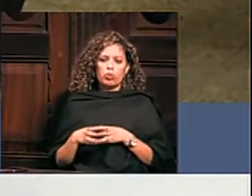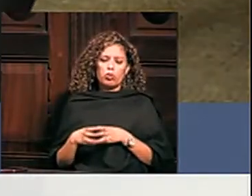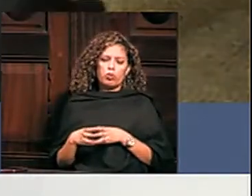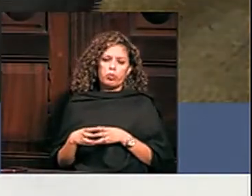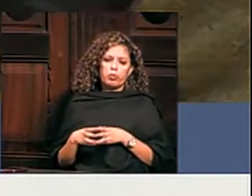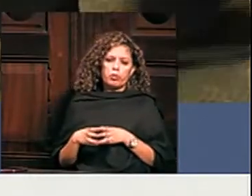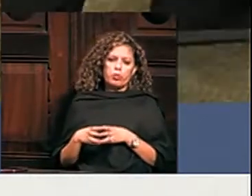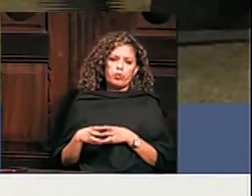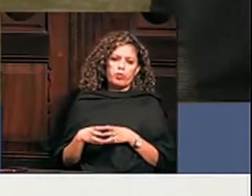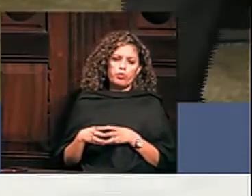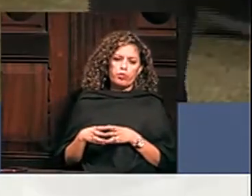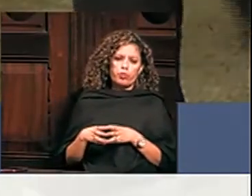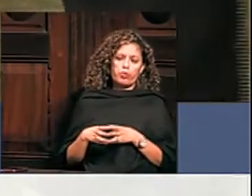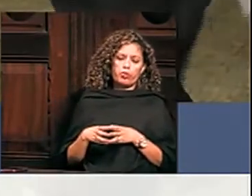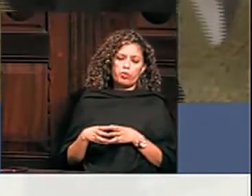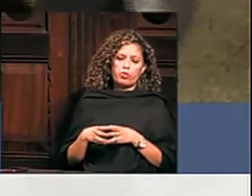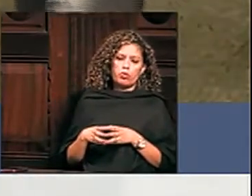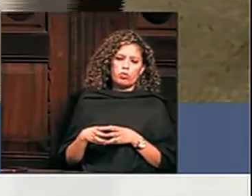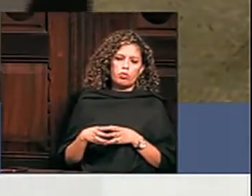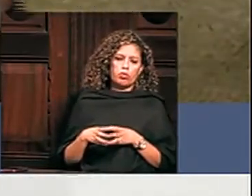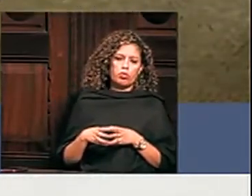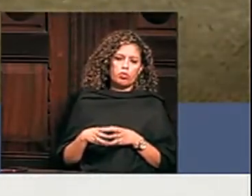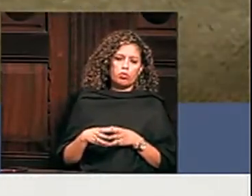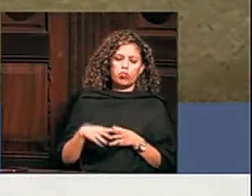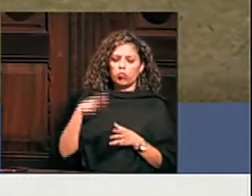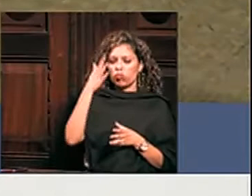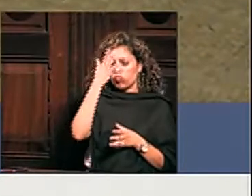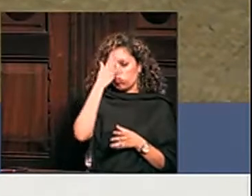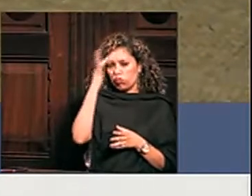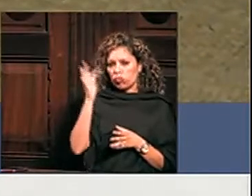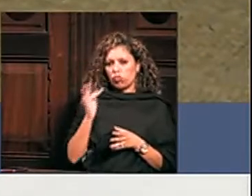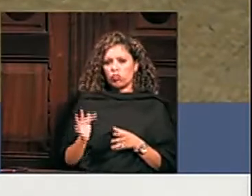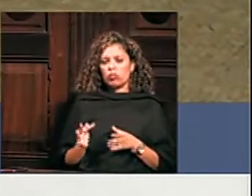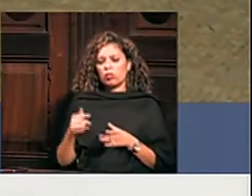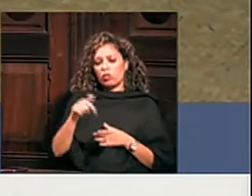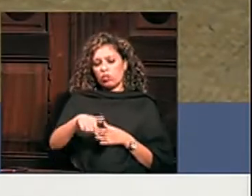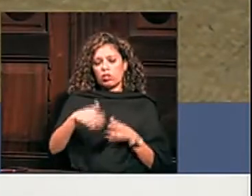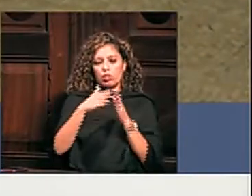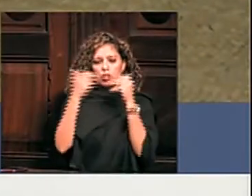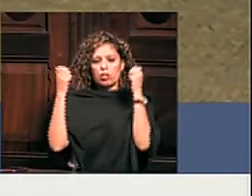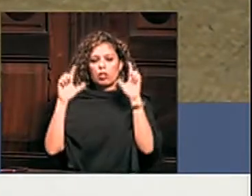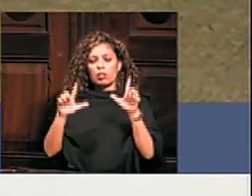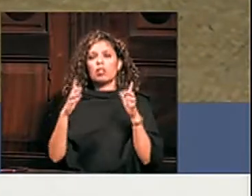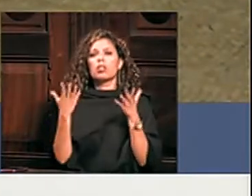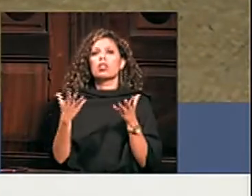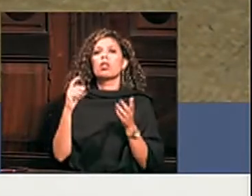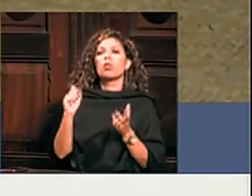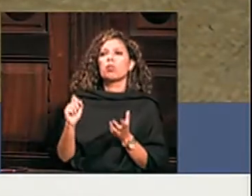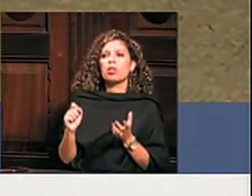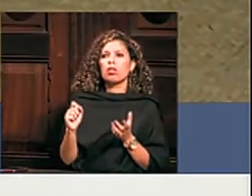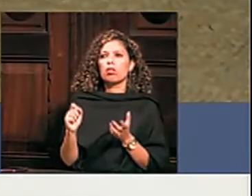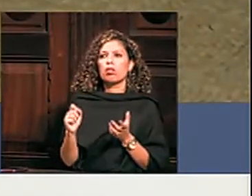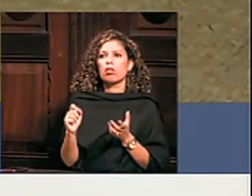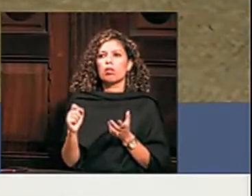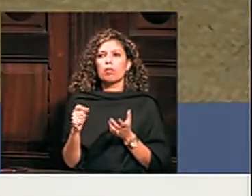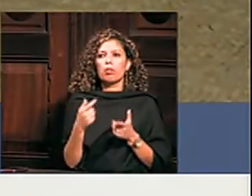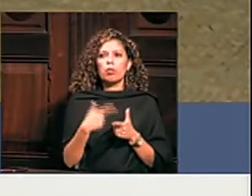Procuradoria, em entender a vontade desta Casa quando anistia e